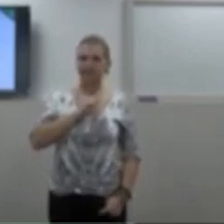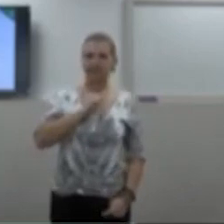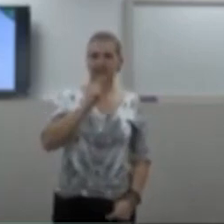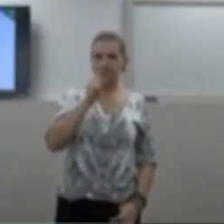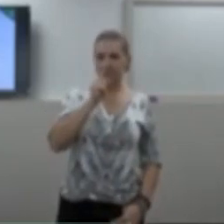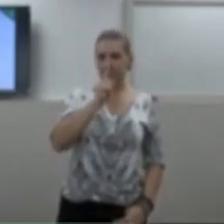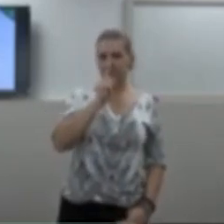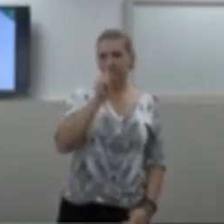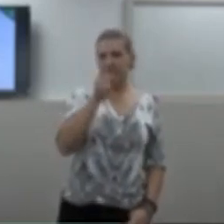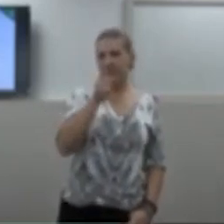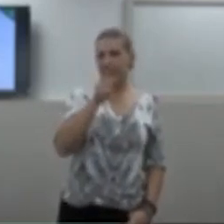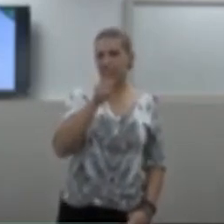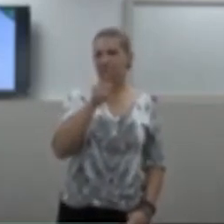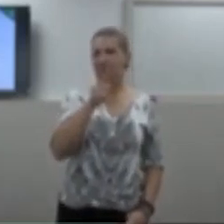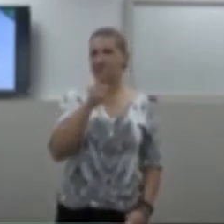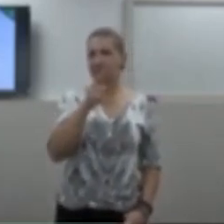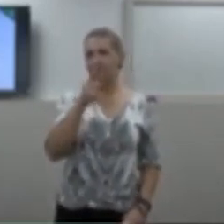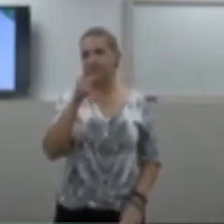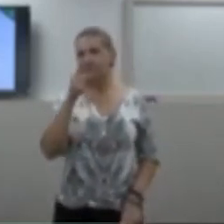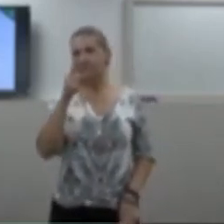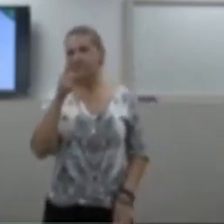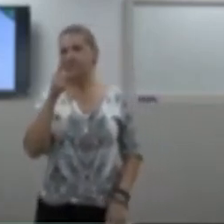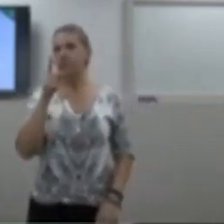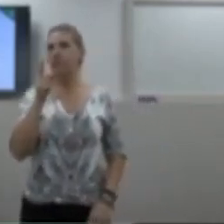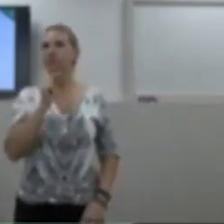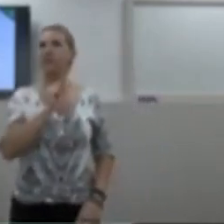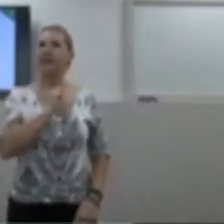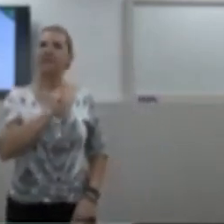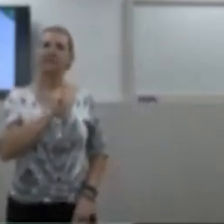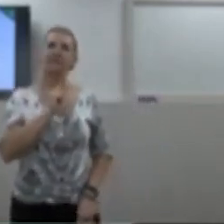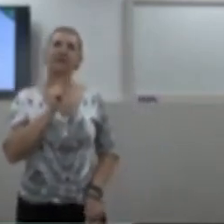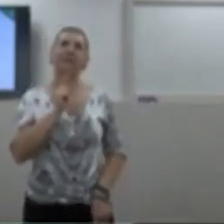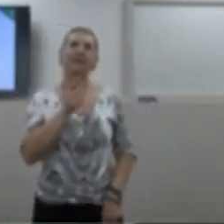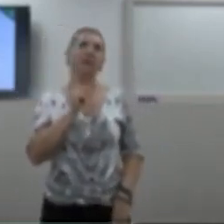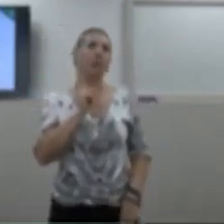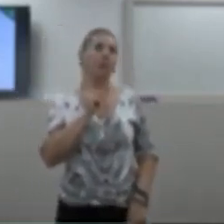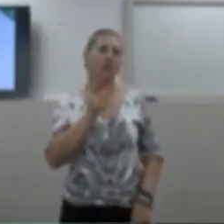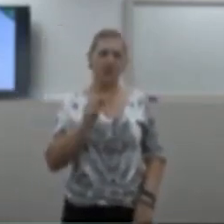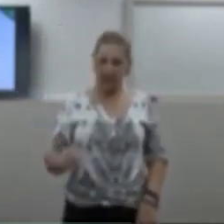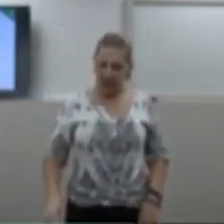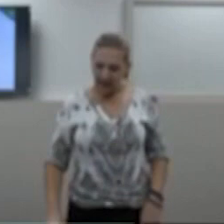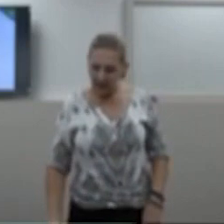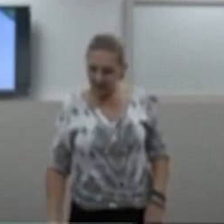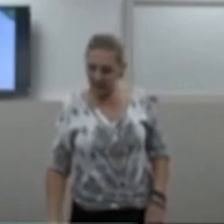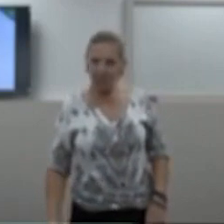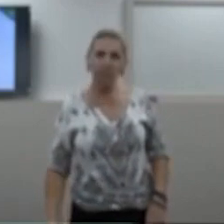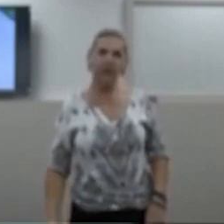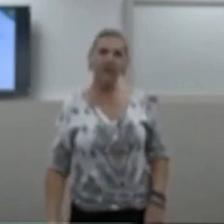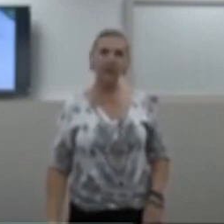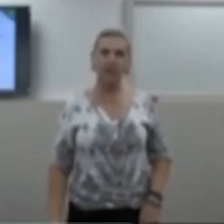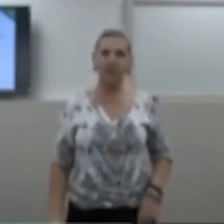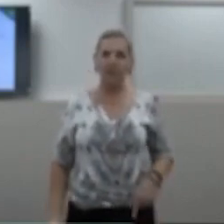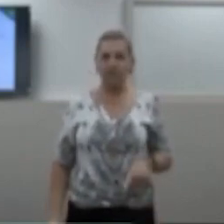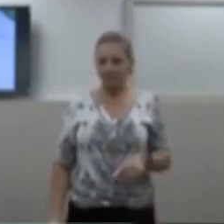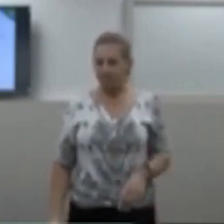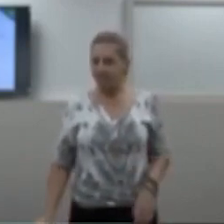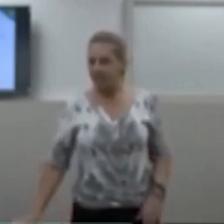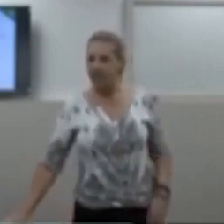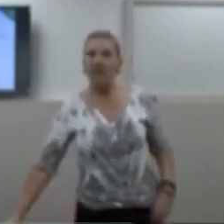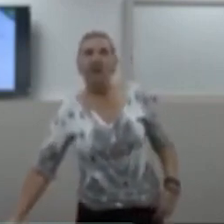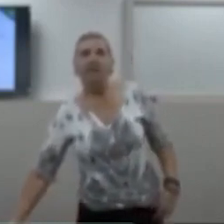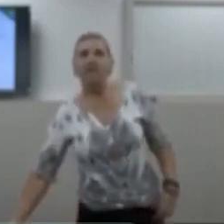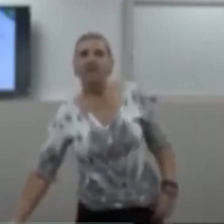3. Faça uma lista dos numerais que você aprendeu hoje. Ah, eu queria voltar aqui um